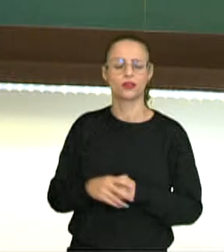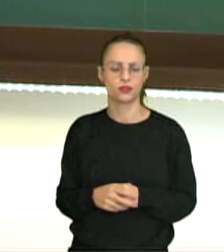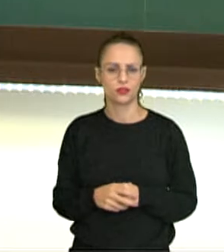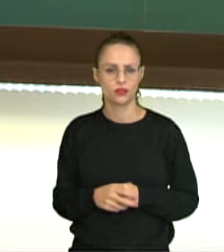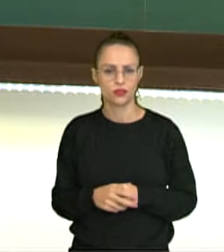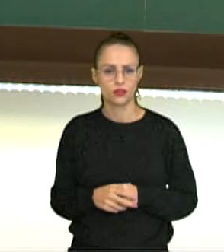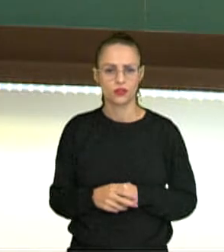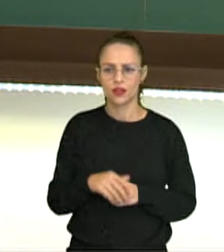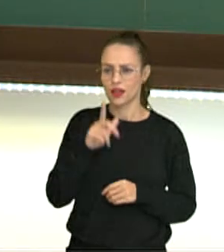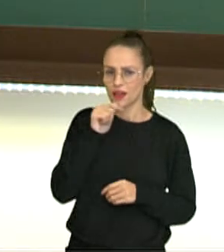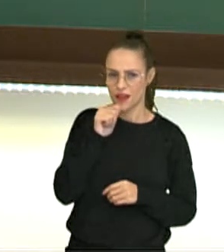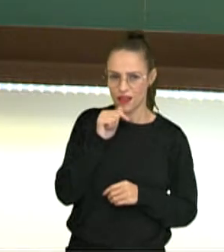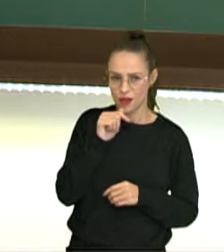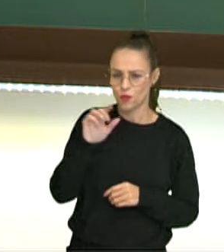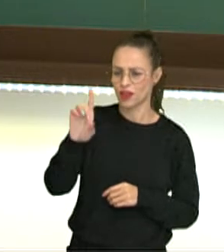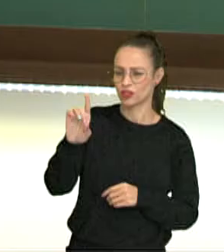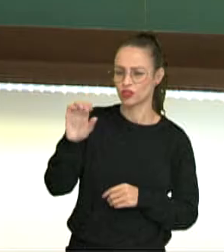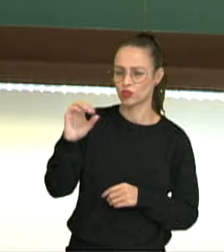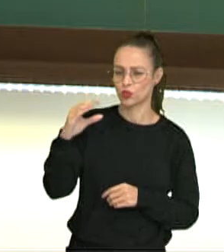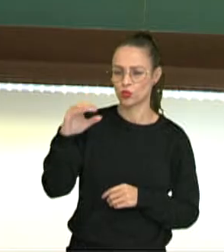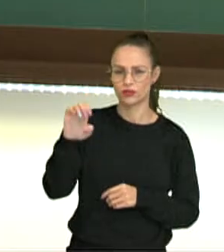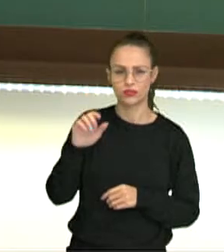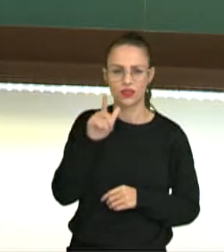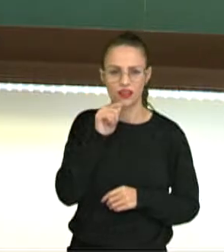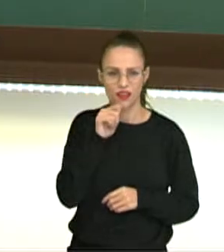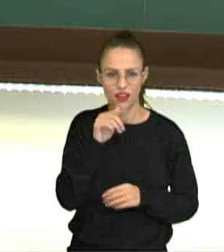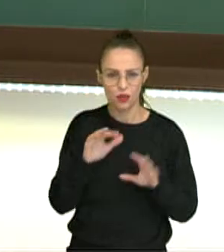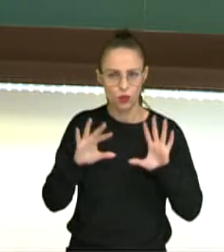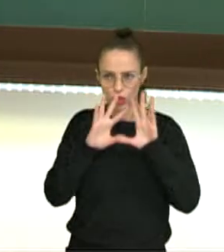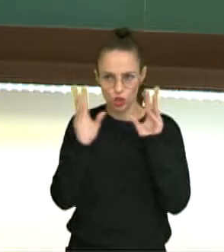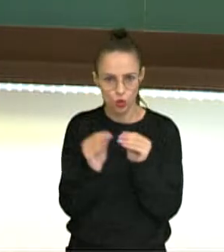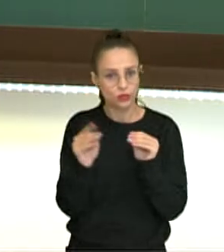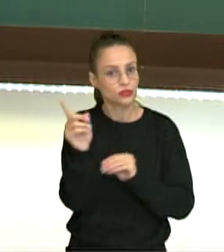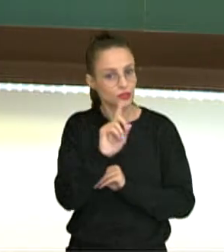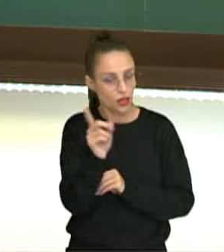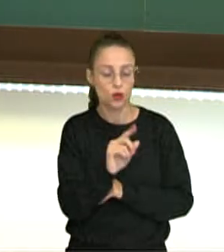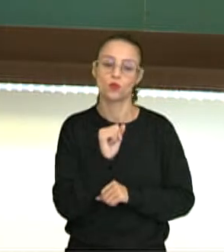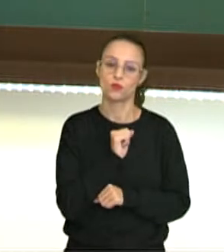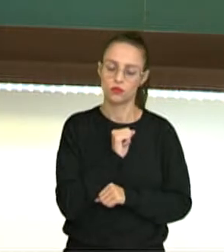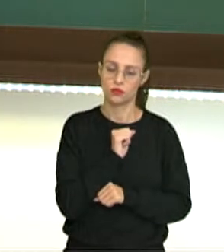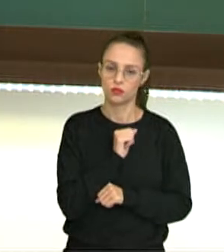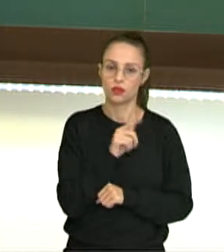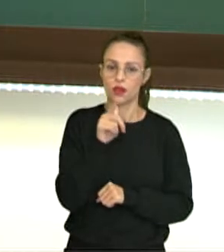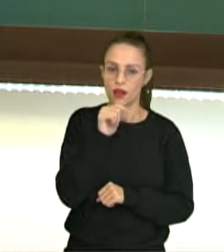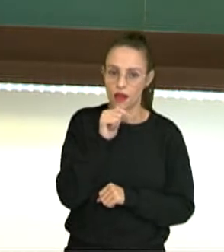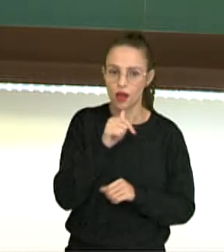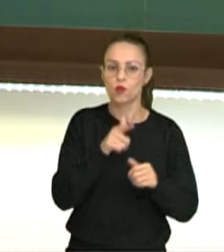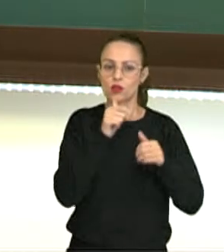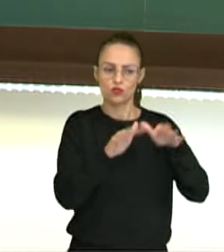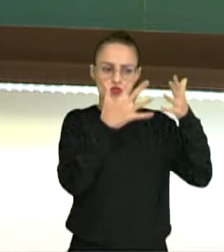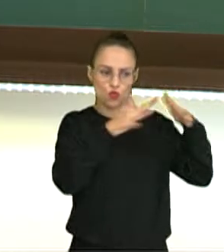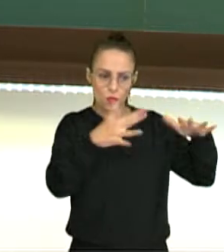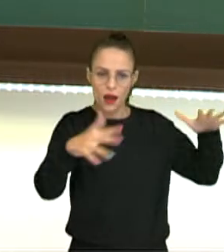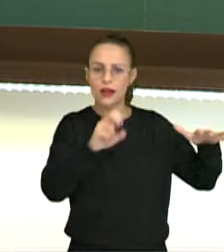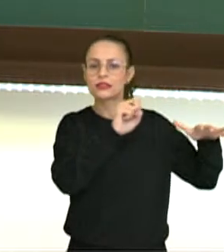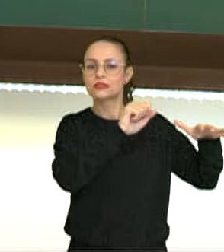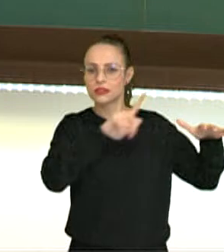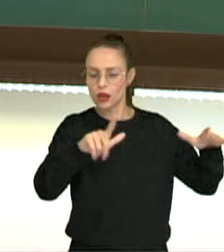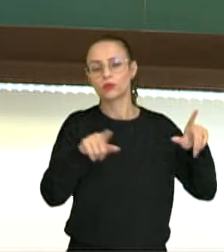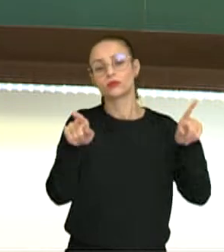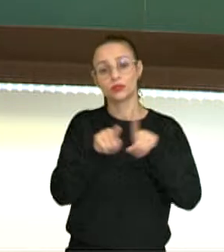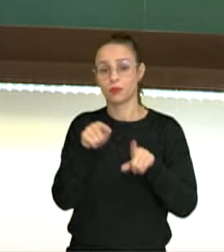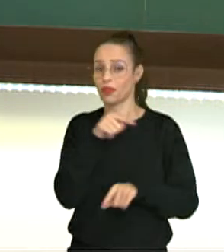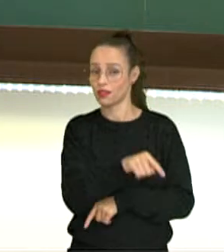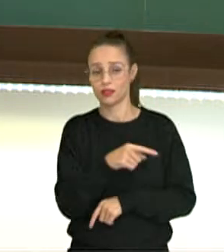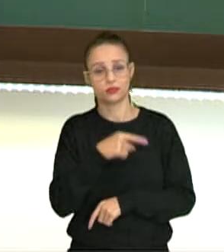professora? Porque alguém pode interpretar que eu estou falando da água como um todo. Eu tenho a água do mar, né, a água salgada, e que